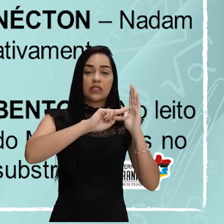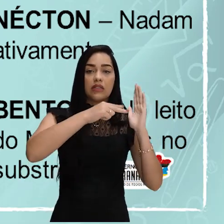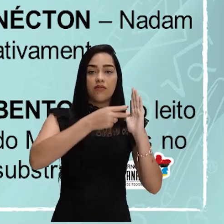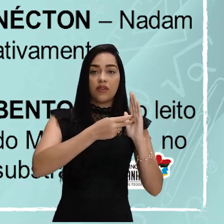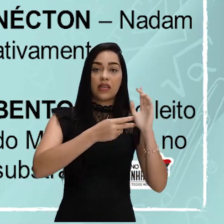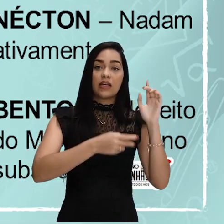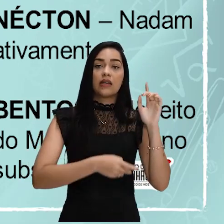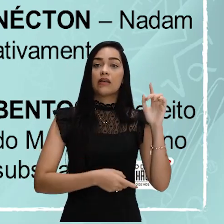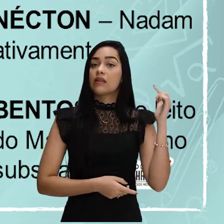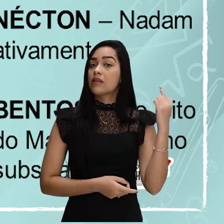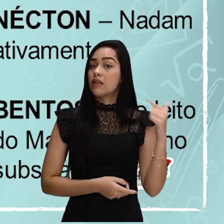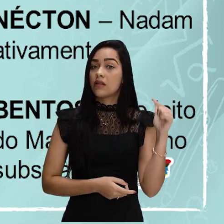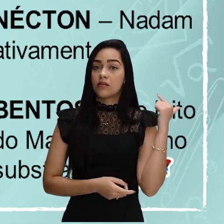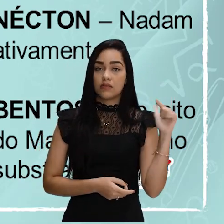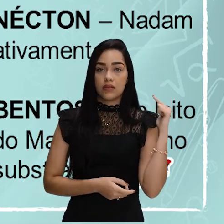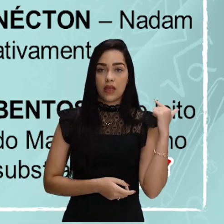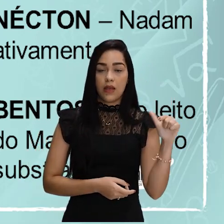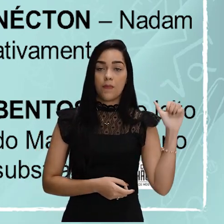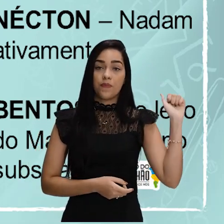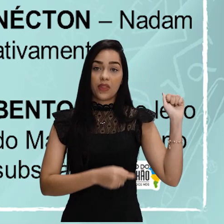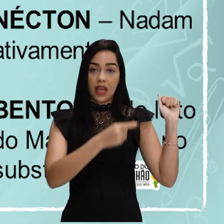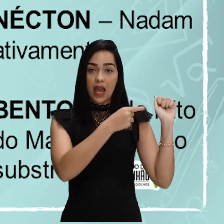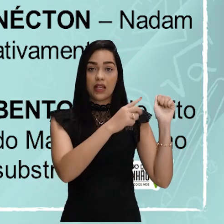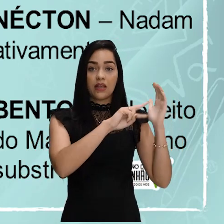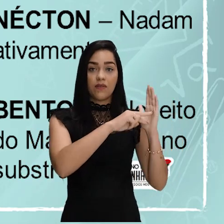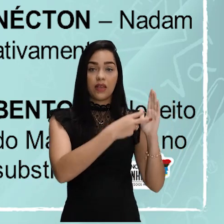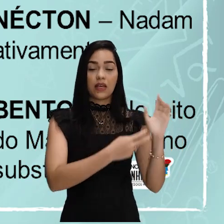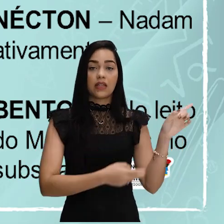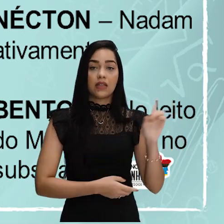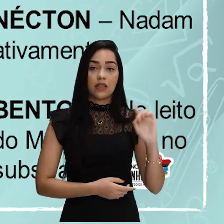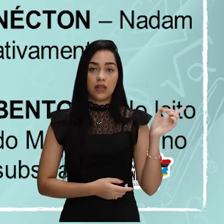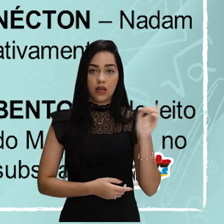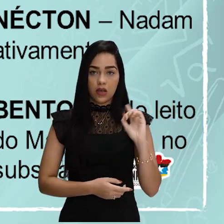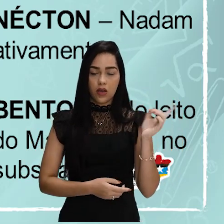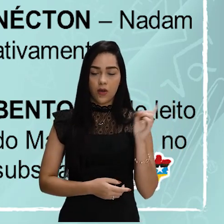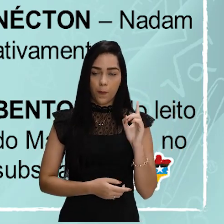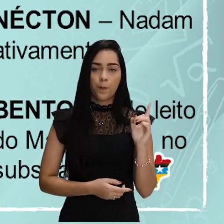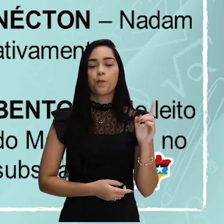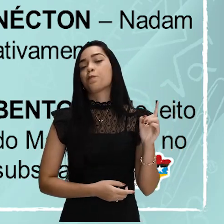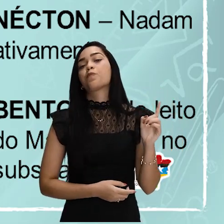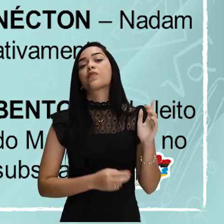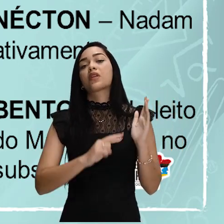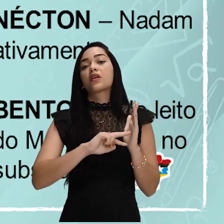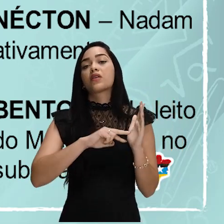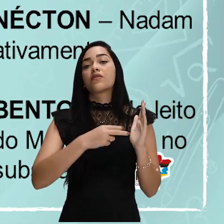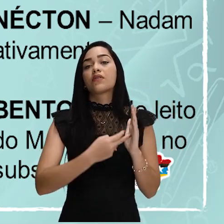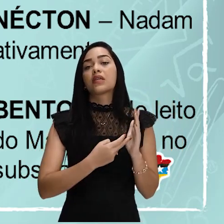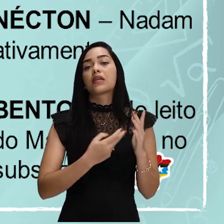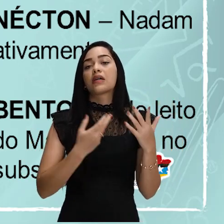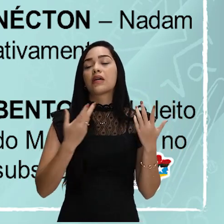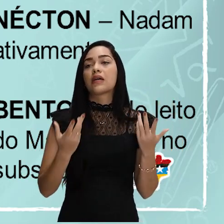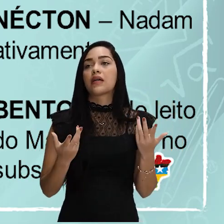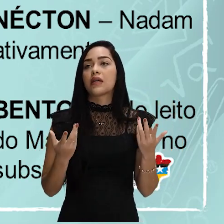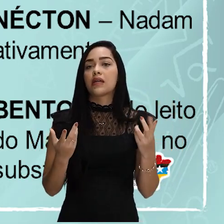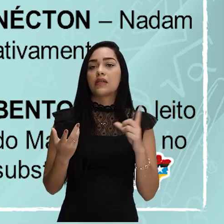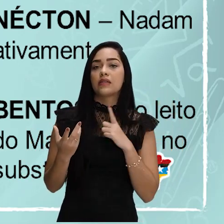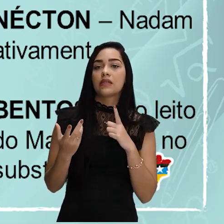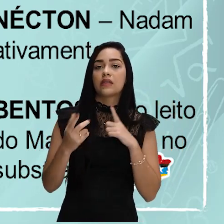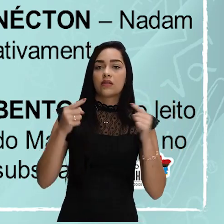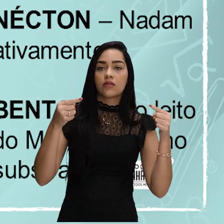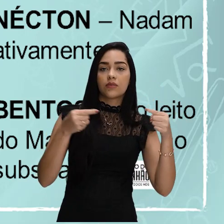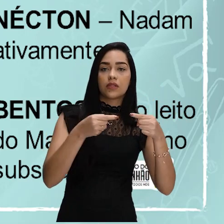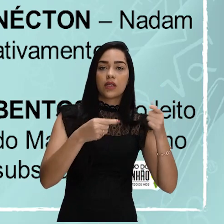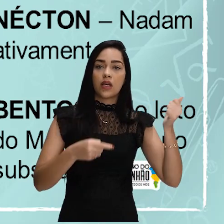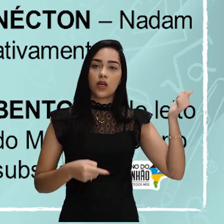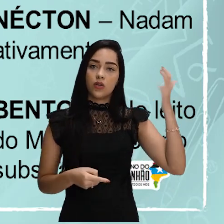significa negação. A de negação e esse termo fótica aqui quer dizer que tem a ver com a